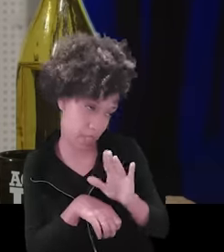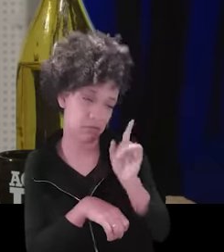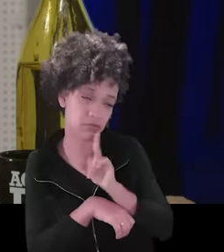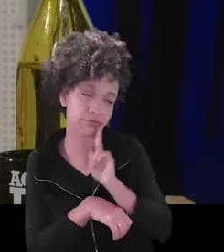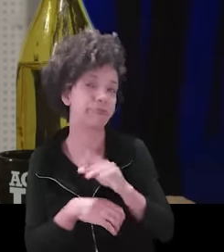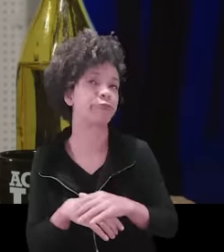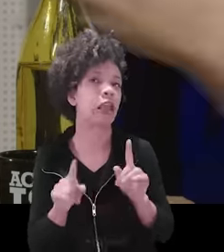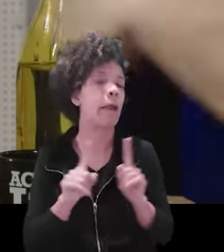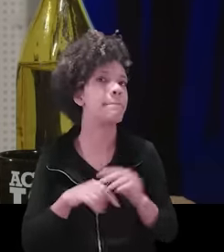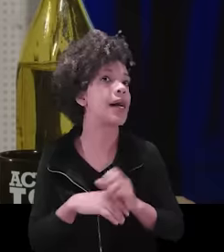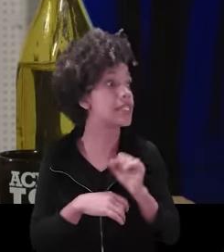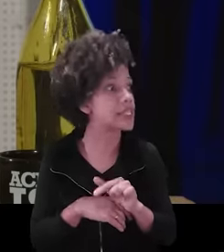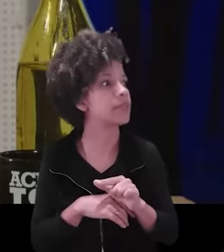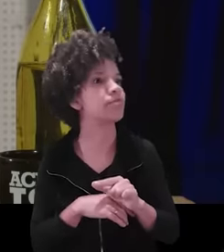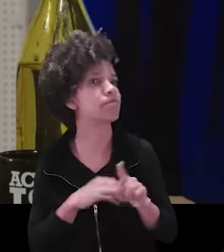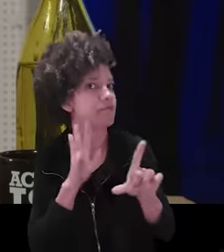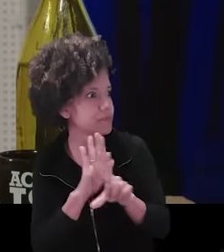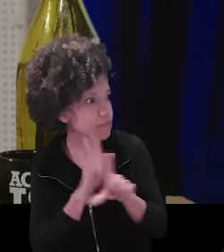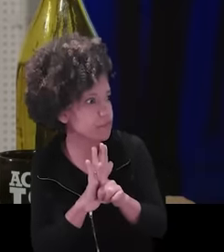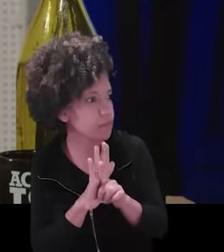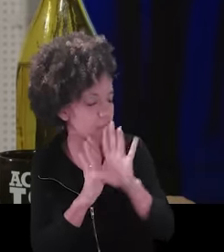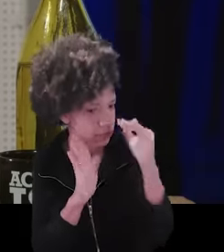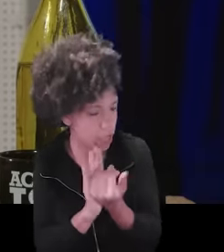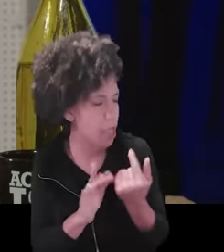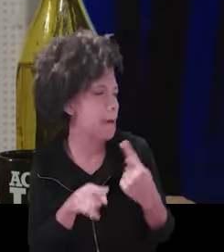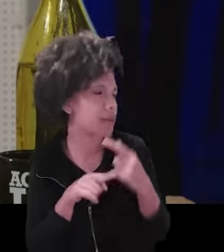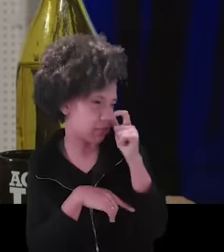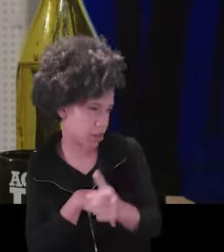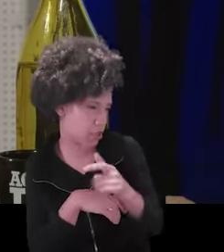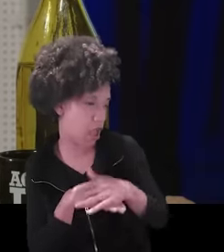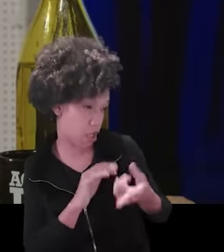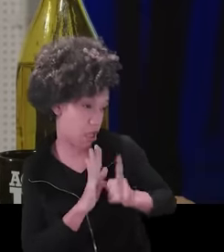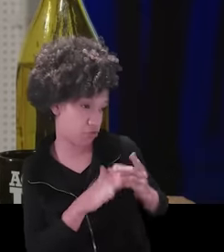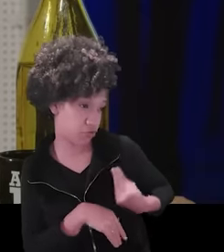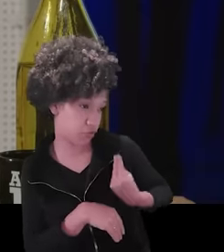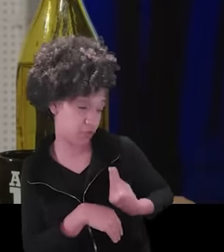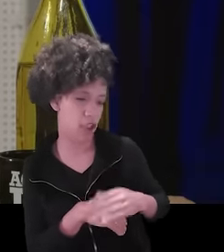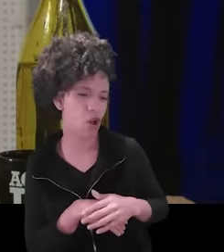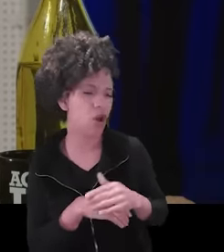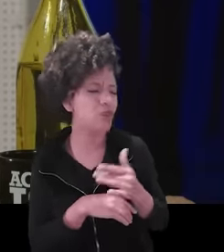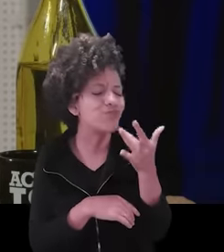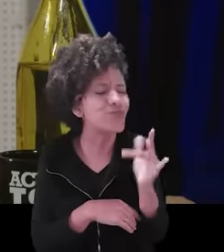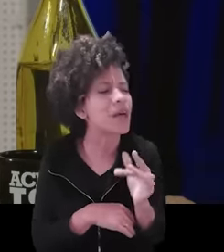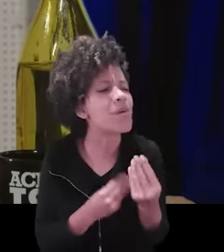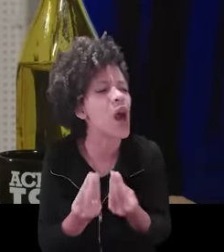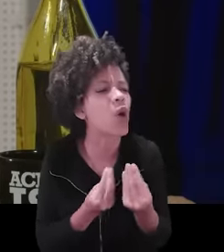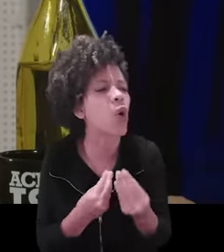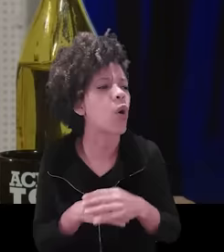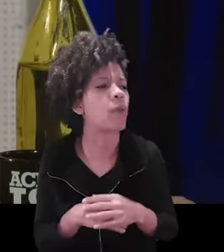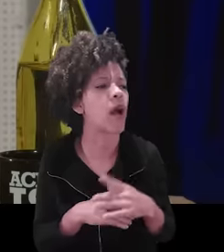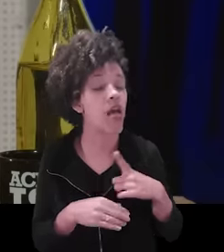e que se legalizaram porque assim é engraçado Antes de morar lá eu não tinha ideia